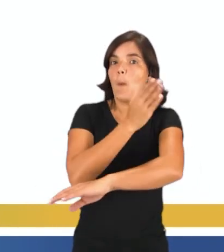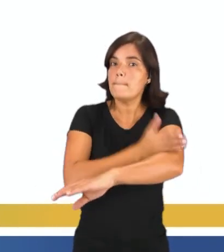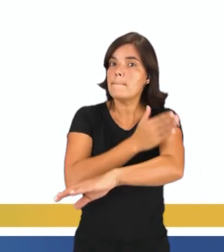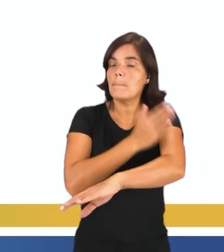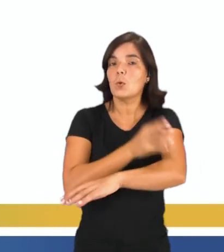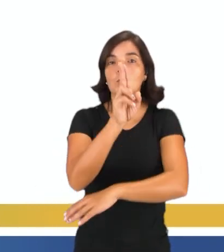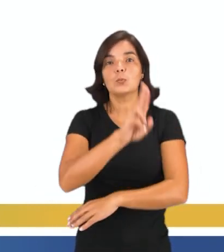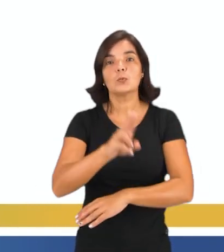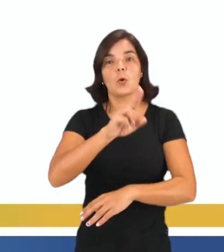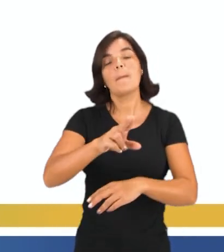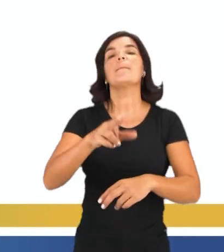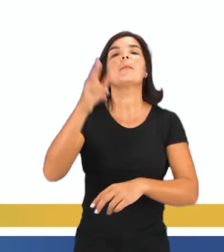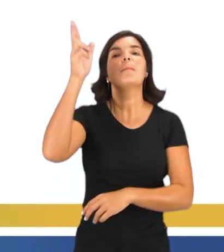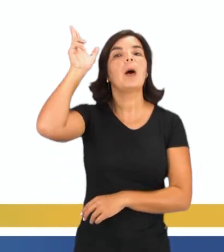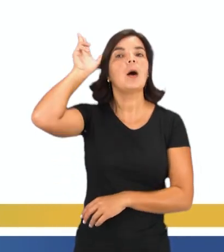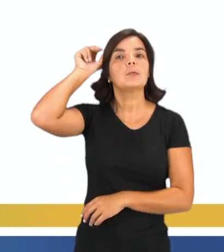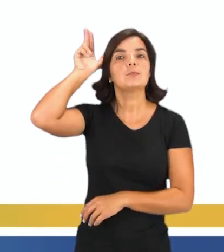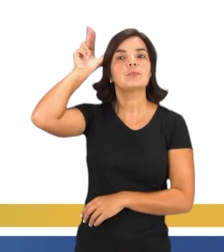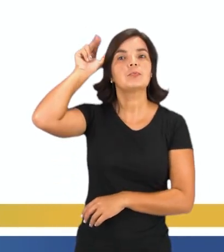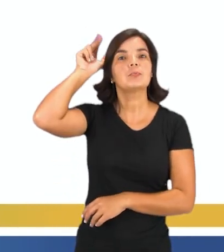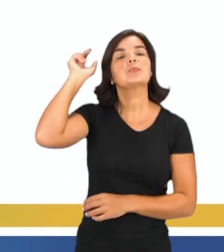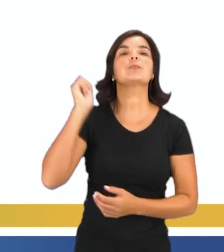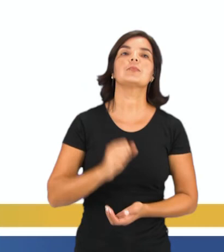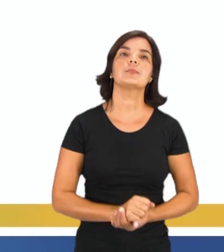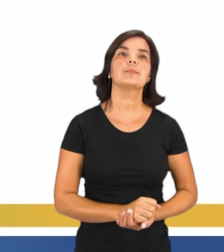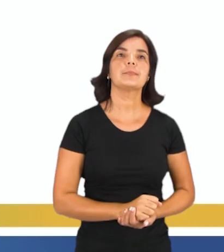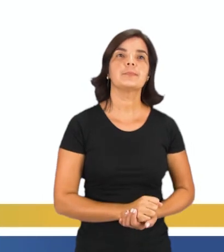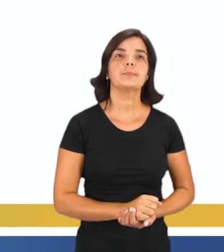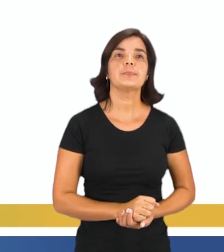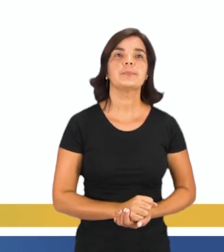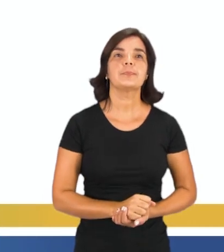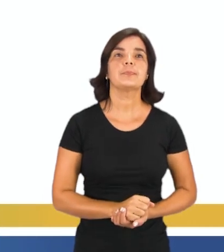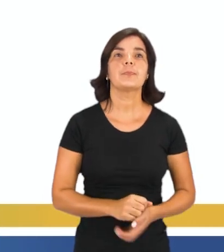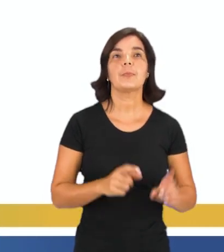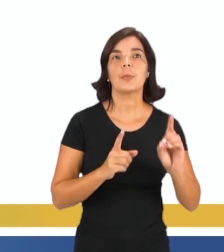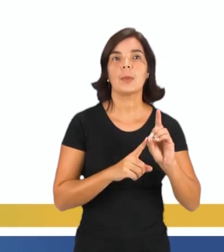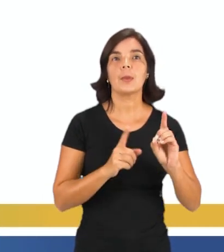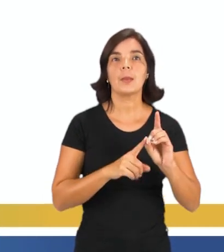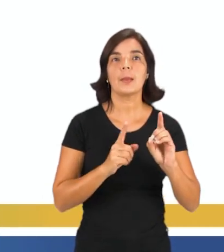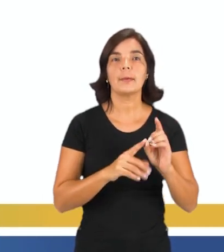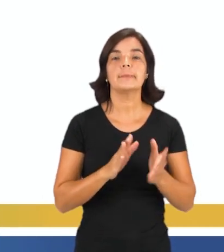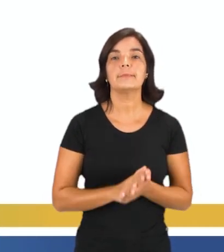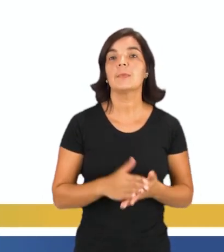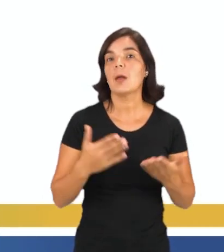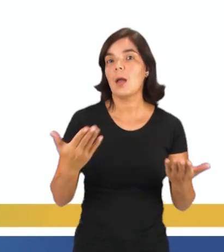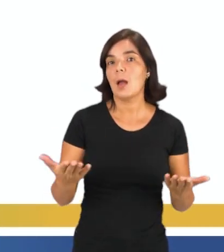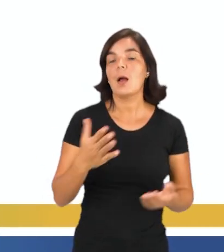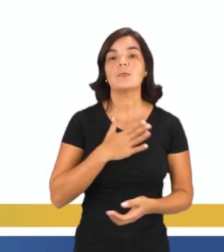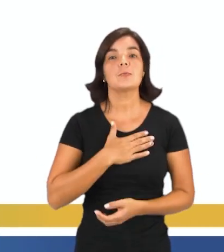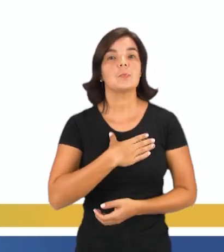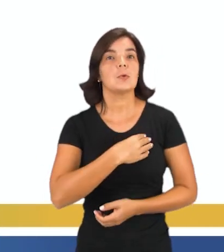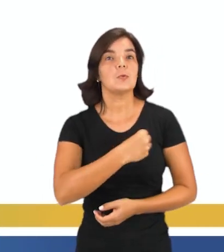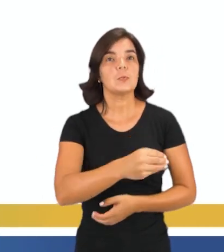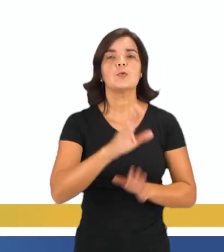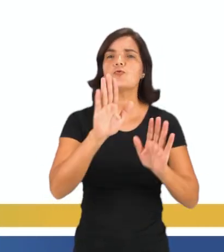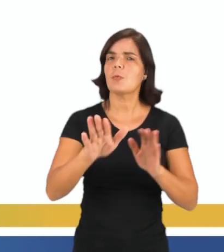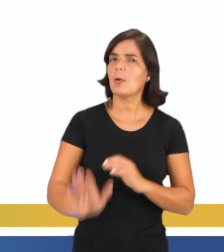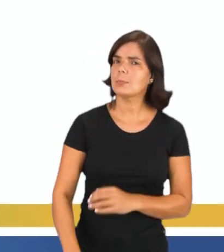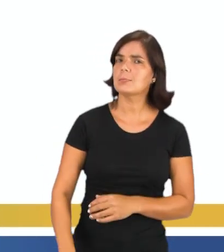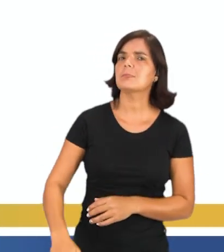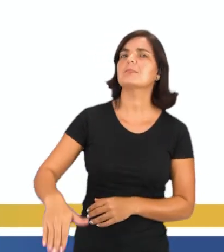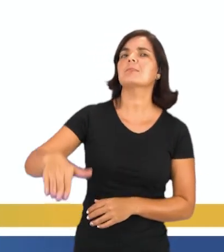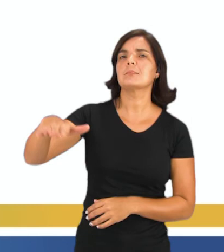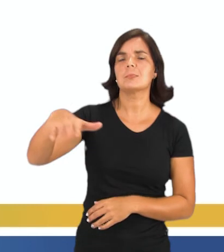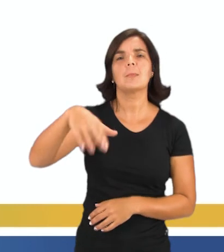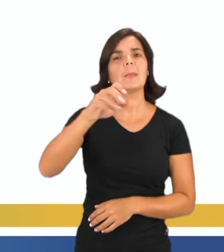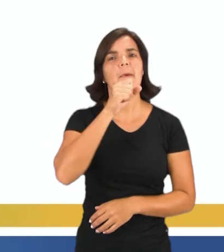cavalo. Letra D. Mis hijos são muito maiores já. Ah, os meus filhos já estão bem crescidos, já são bem